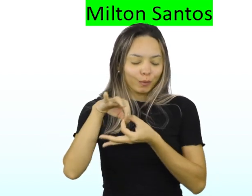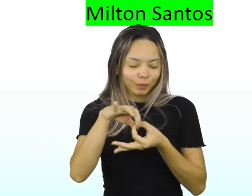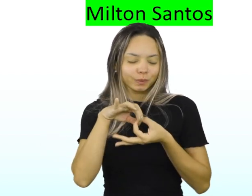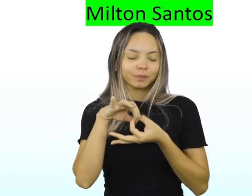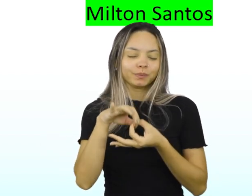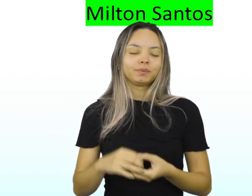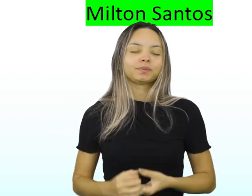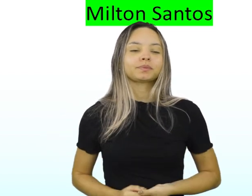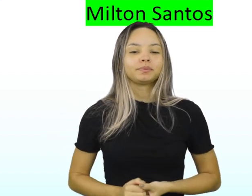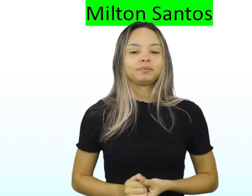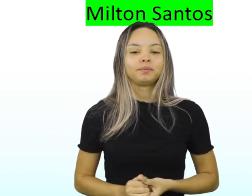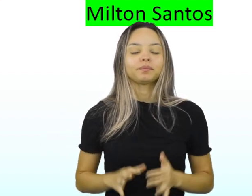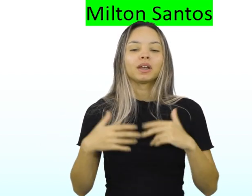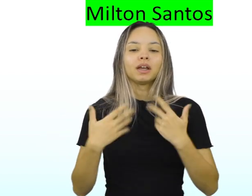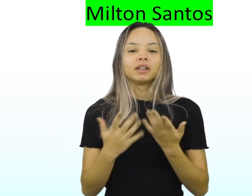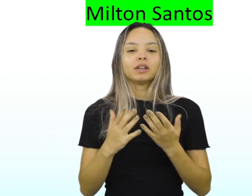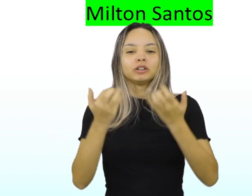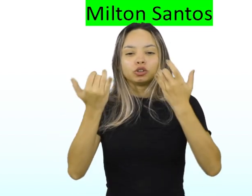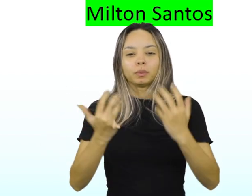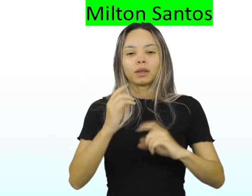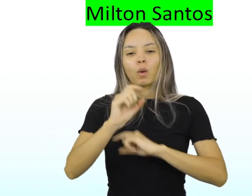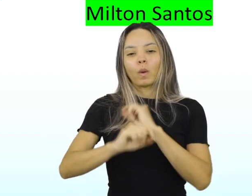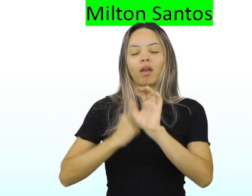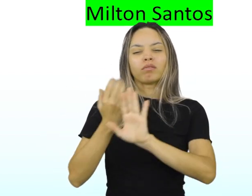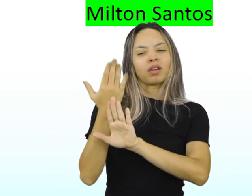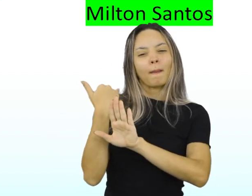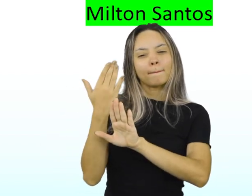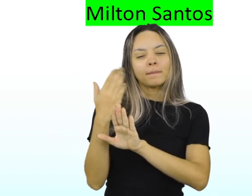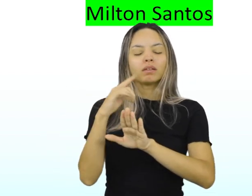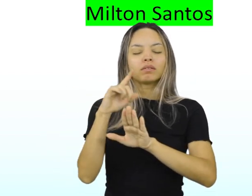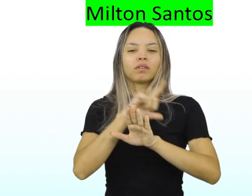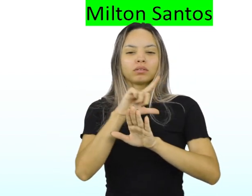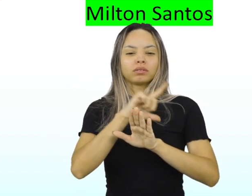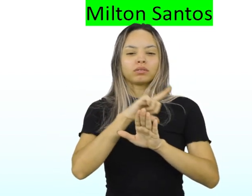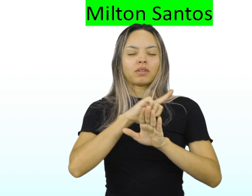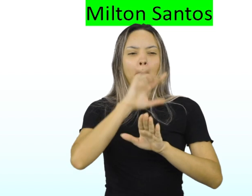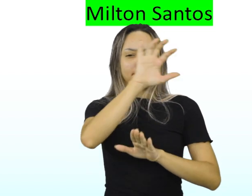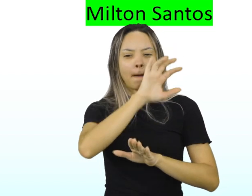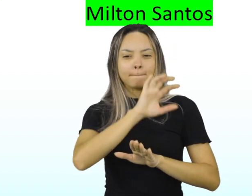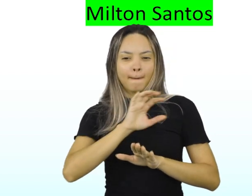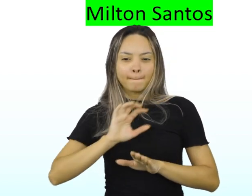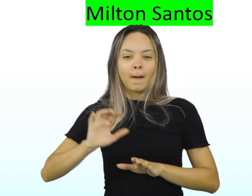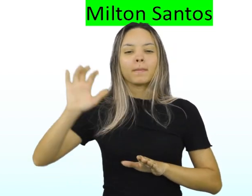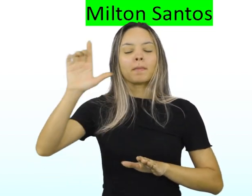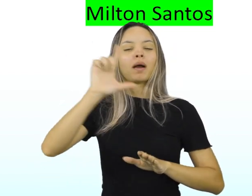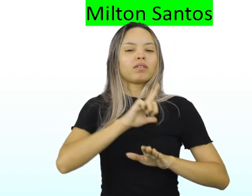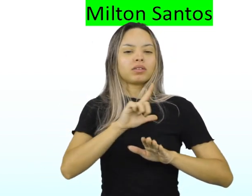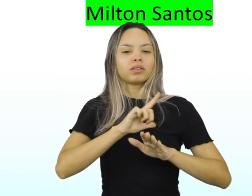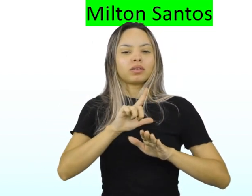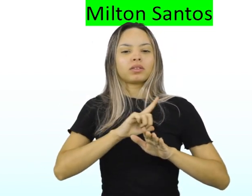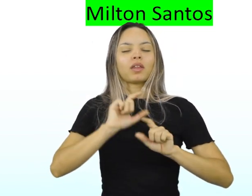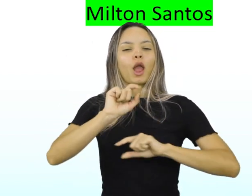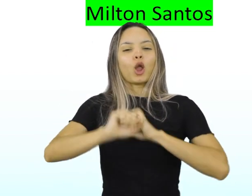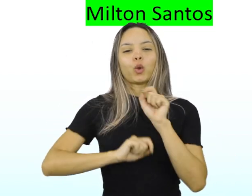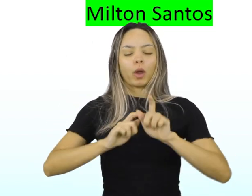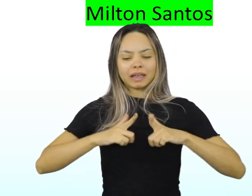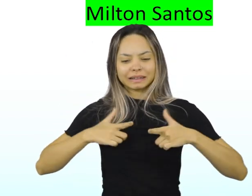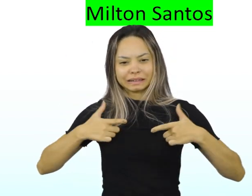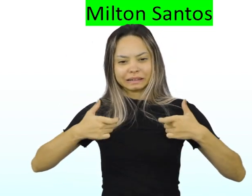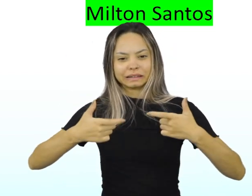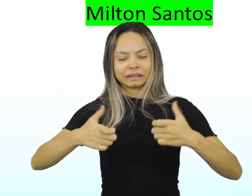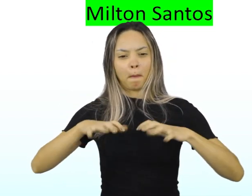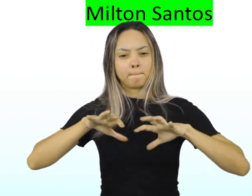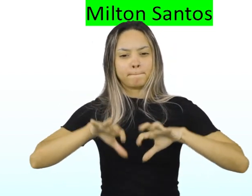alguns momentos, quando ele coloca assim: antigamente as grandes nações mandavam seus exércitos conquistar